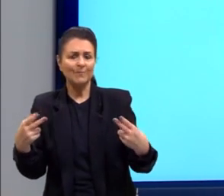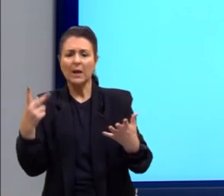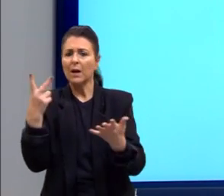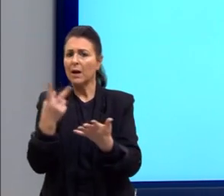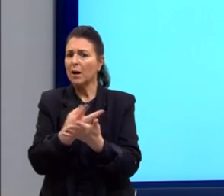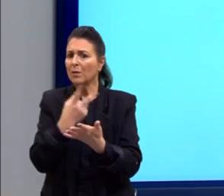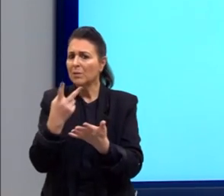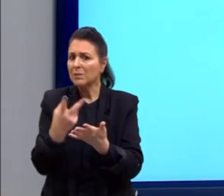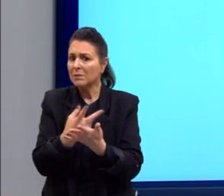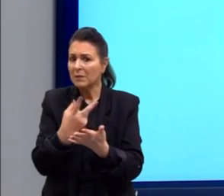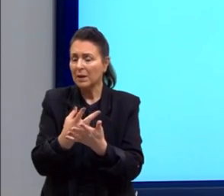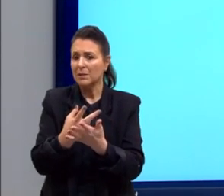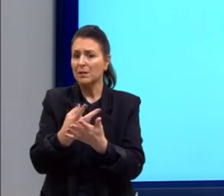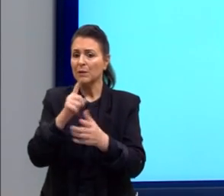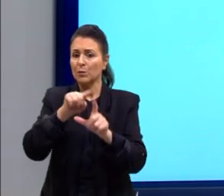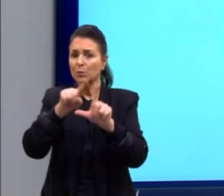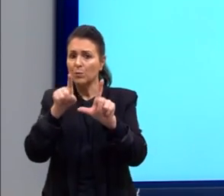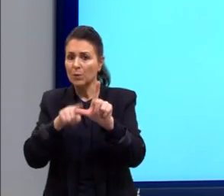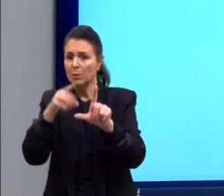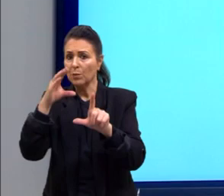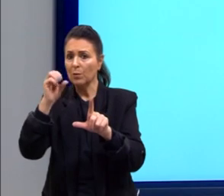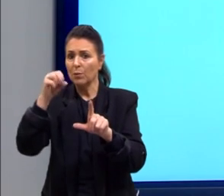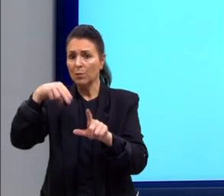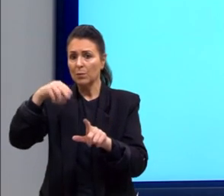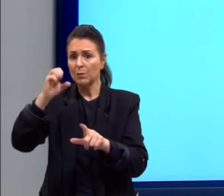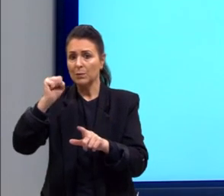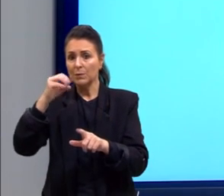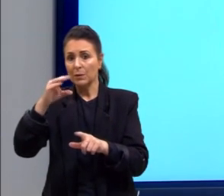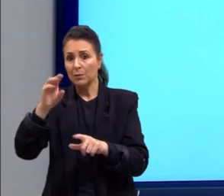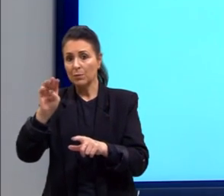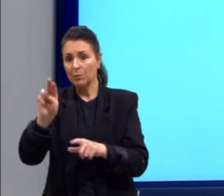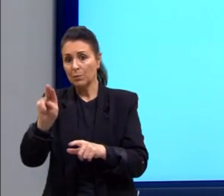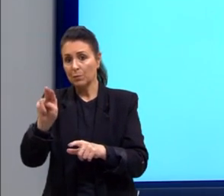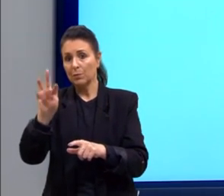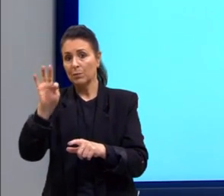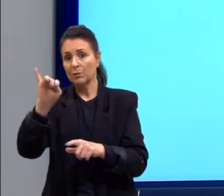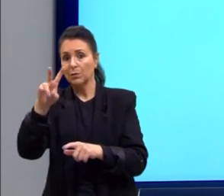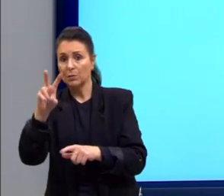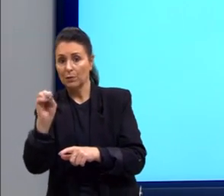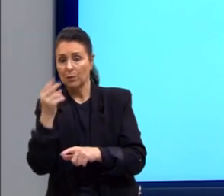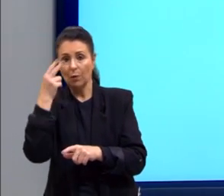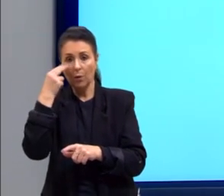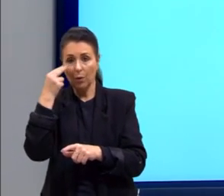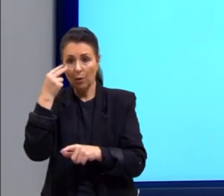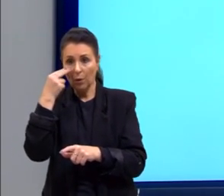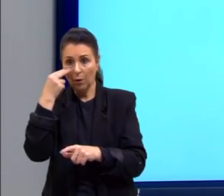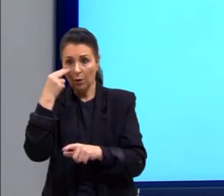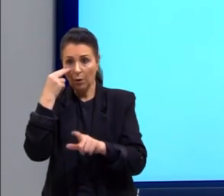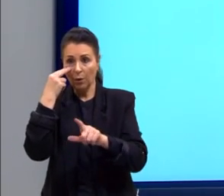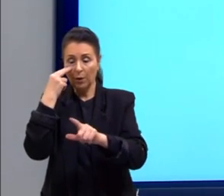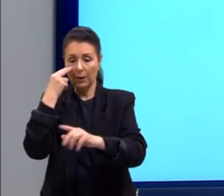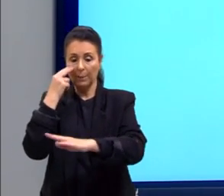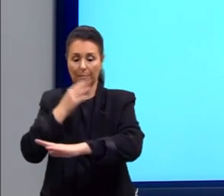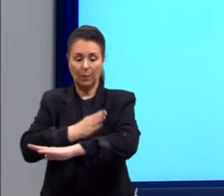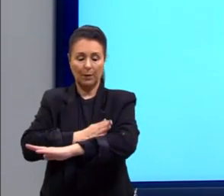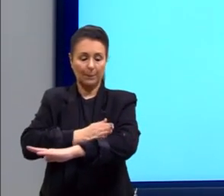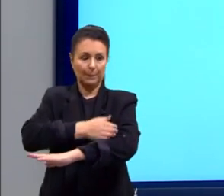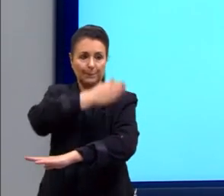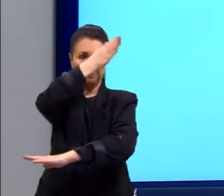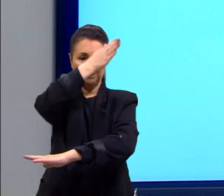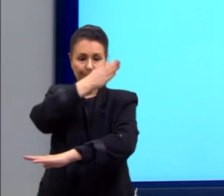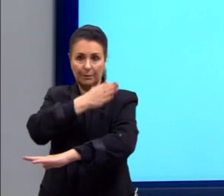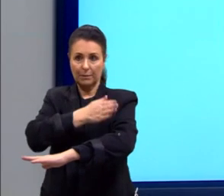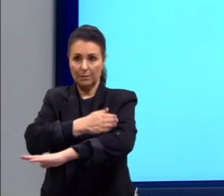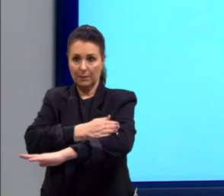de ângulos consecutivos tão Como assim Observe bem Este ângulo aqui que nós temos tá pode ser